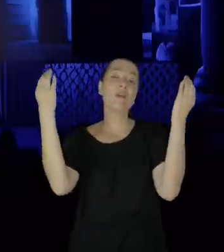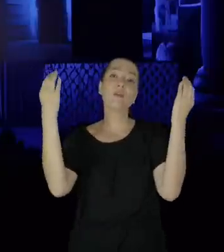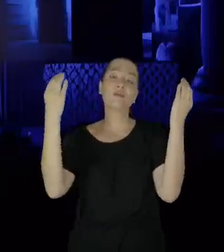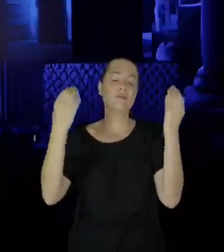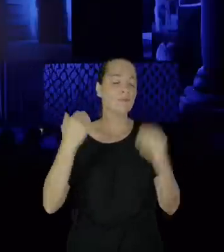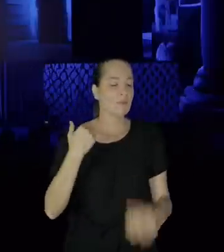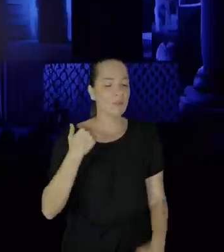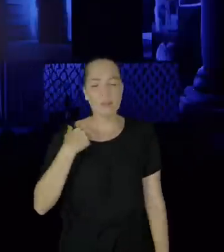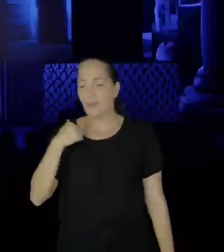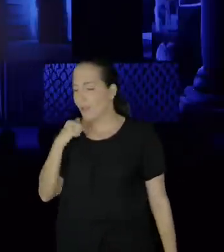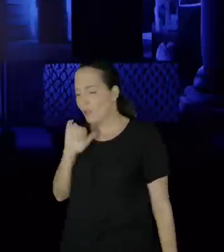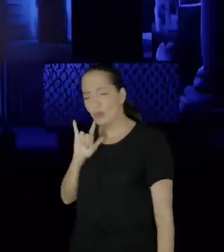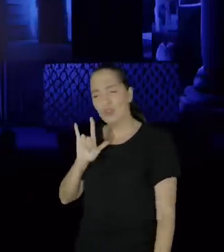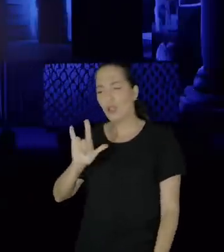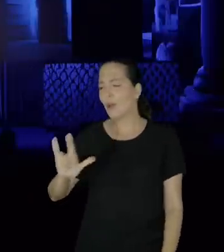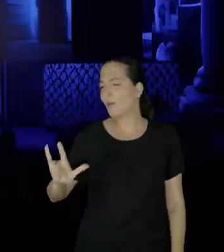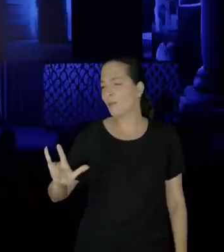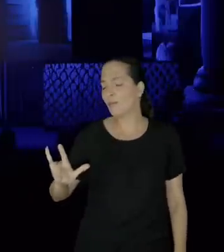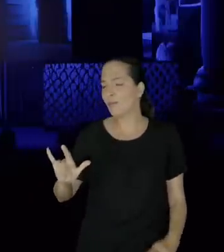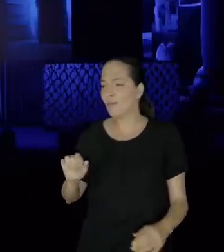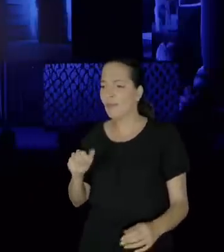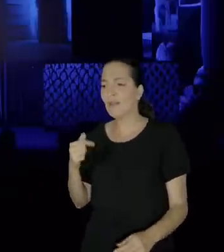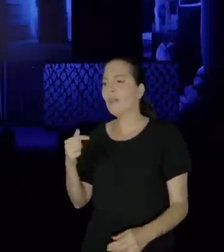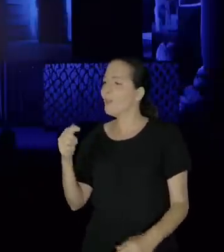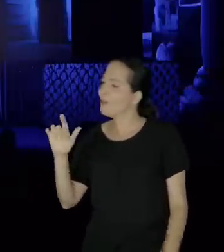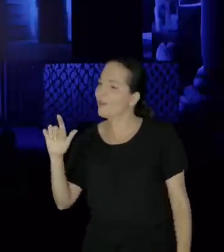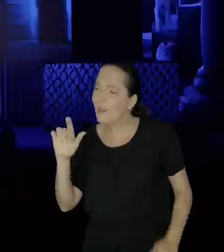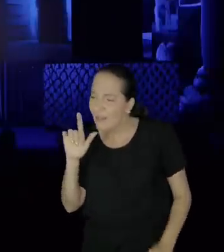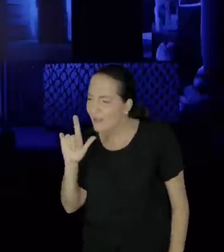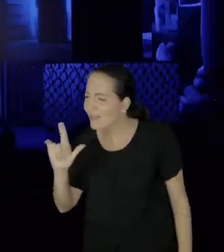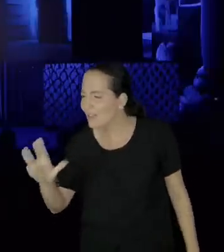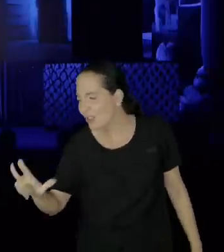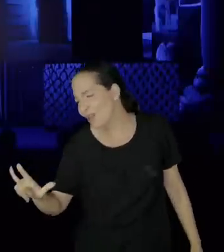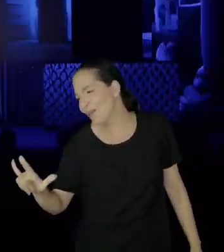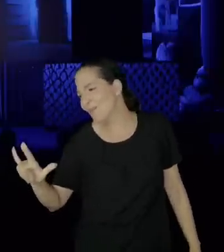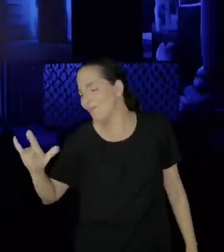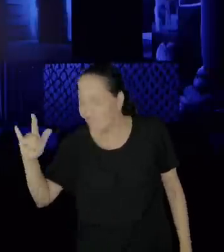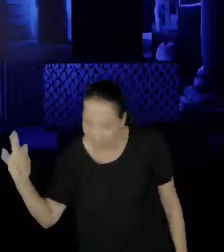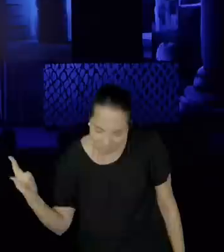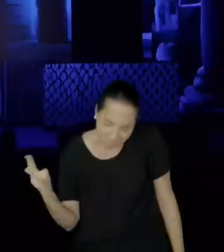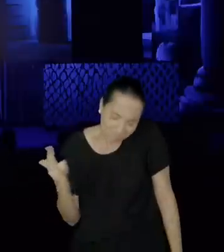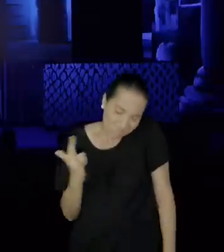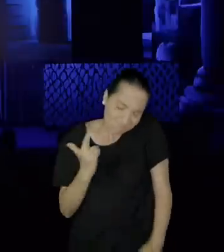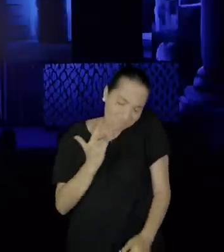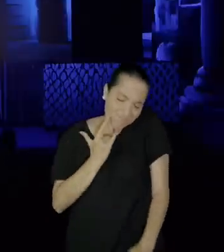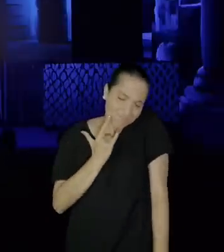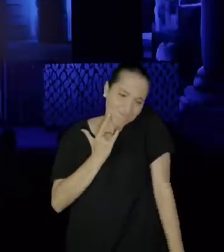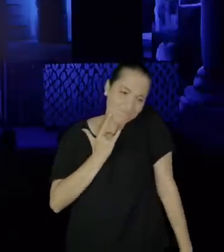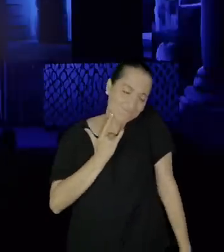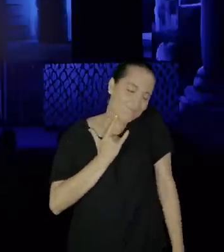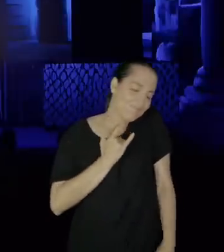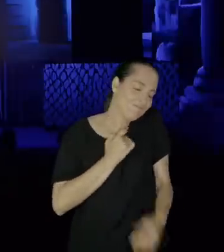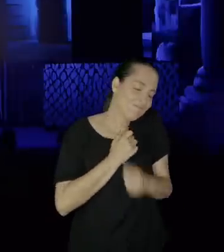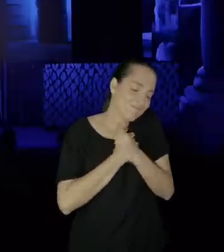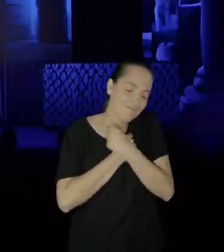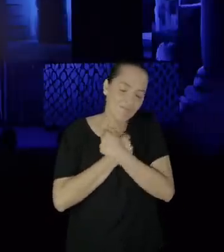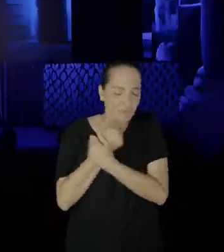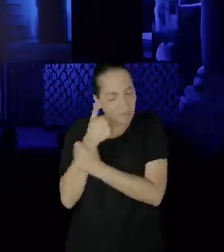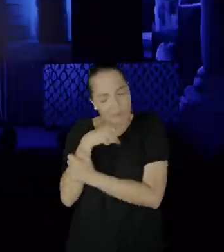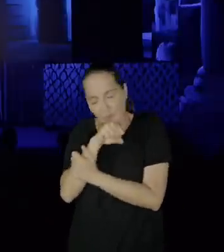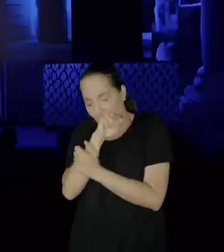Eu te amo muito. Te amo muito, meu filho. Eu te amo muito, minha mãe.